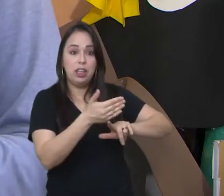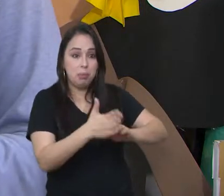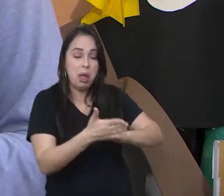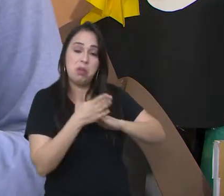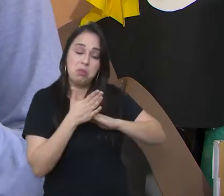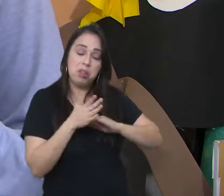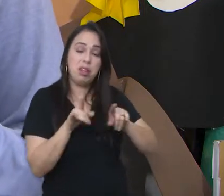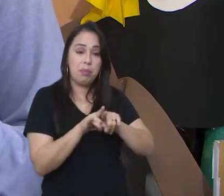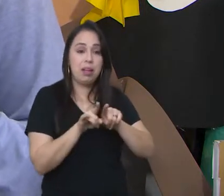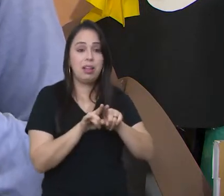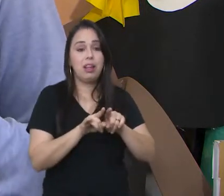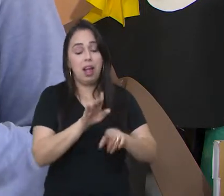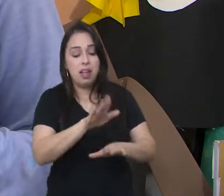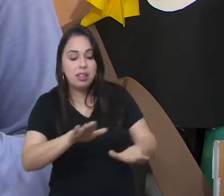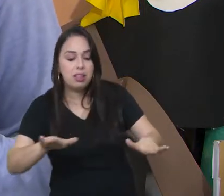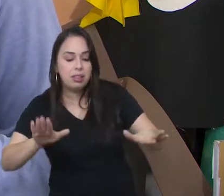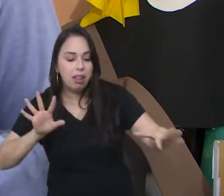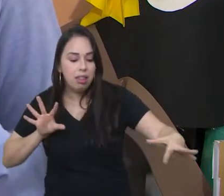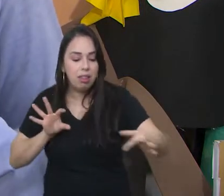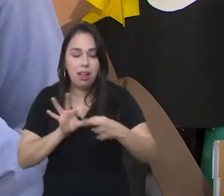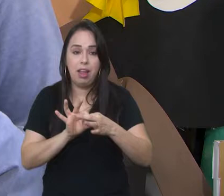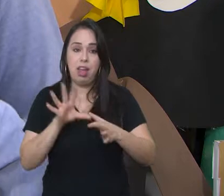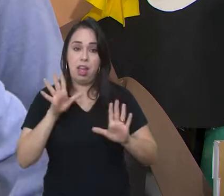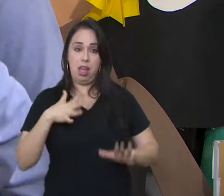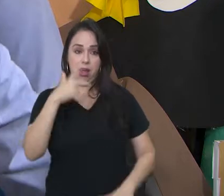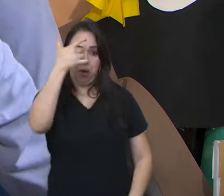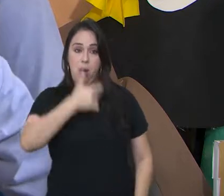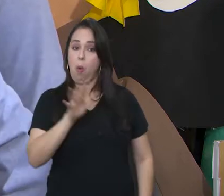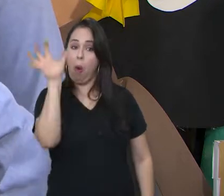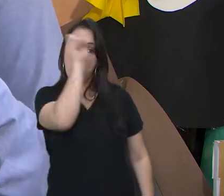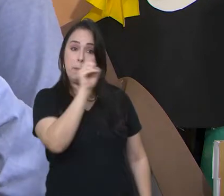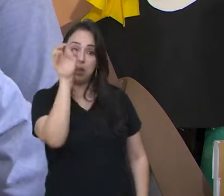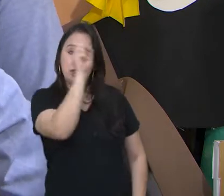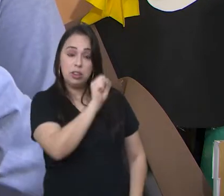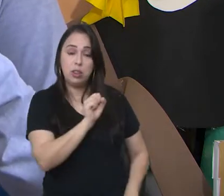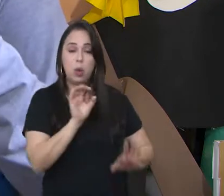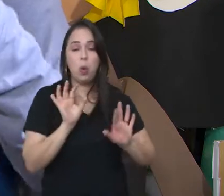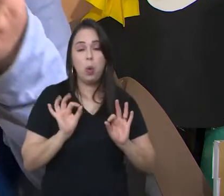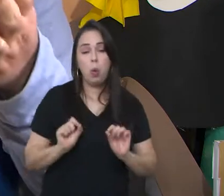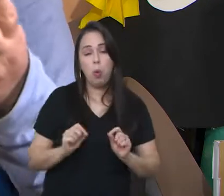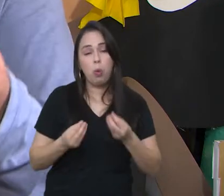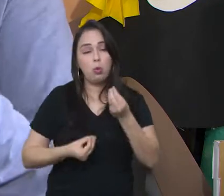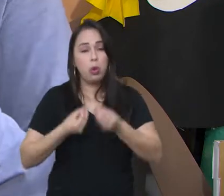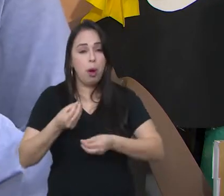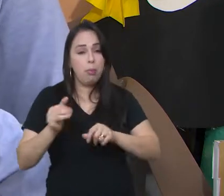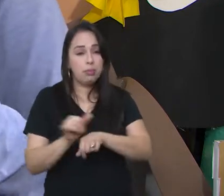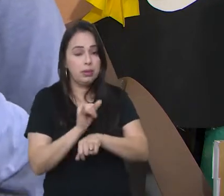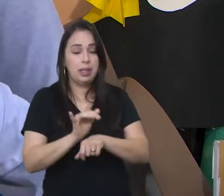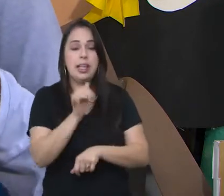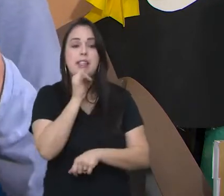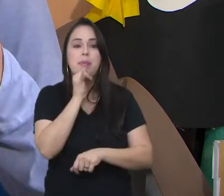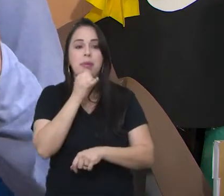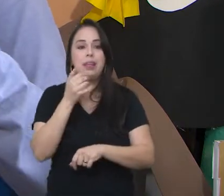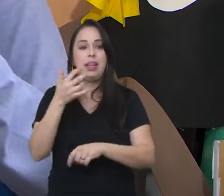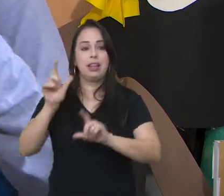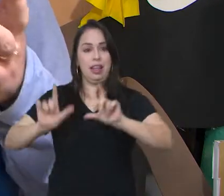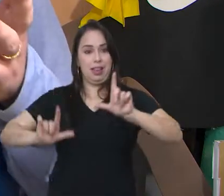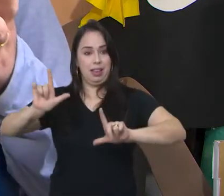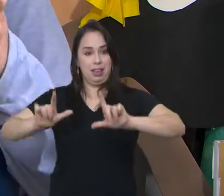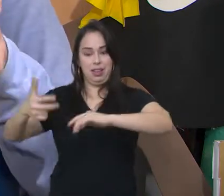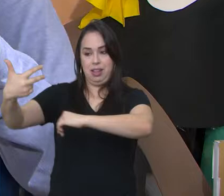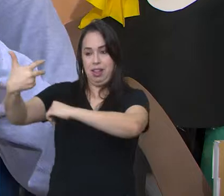próximo a criança das pessoas. Eu aprendi a lidar com isso. Então, principalmente como a gente aqui está na TV, né? Então